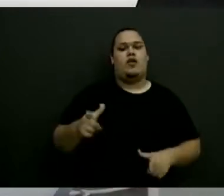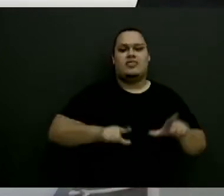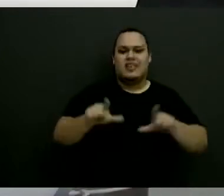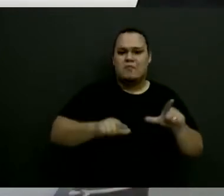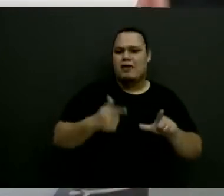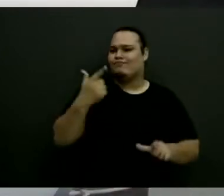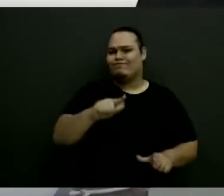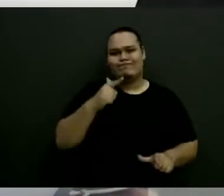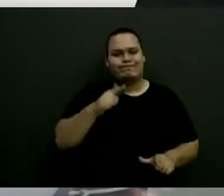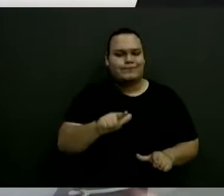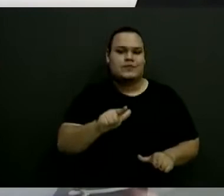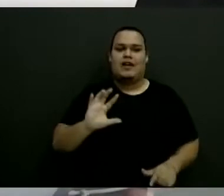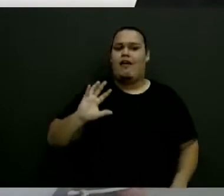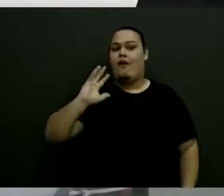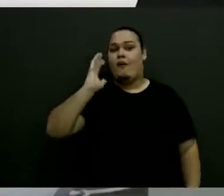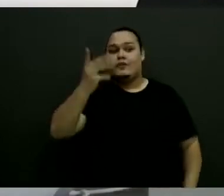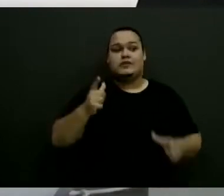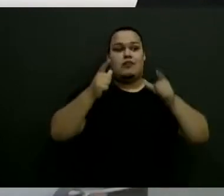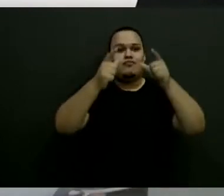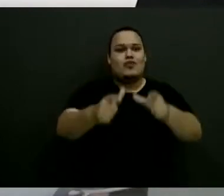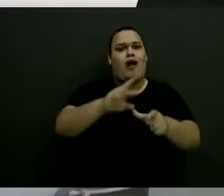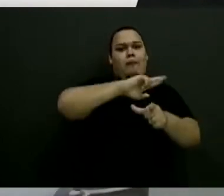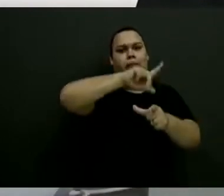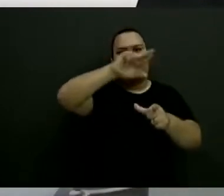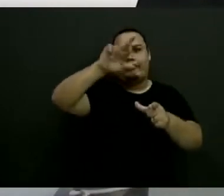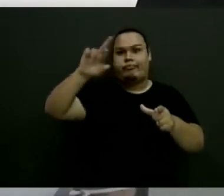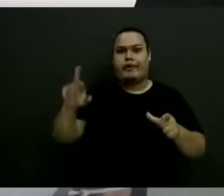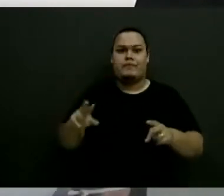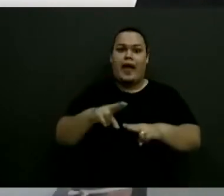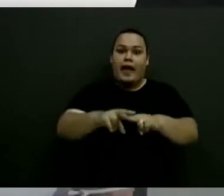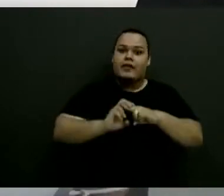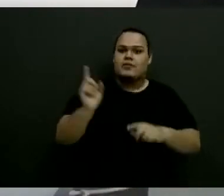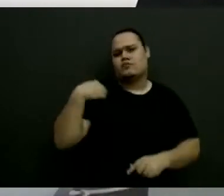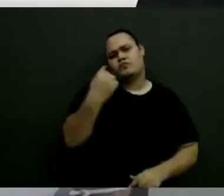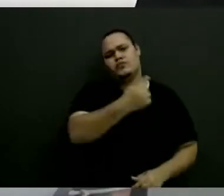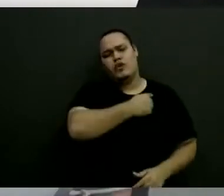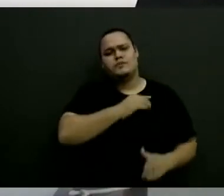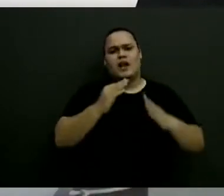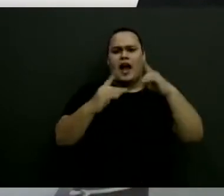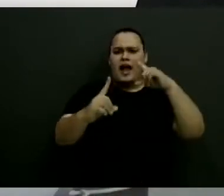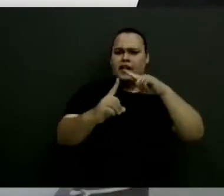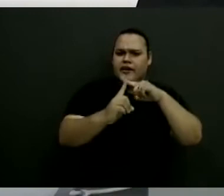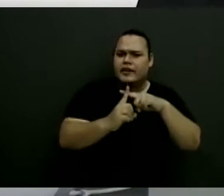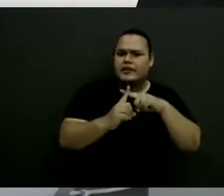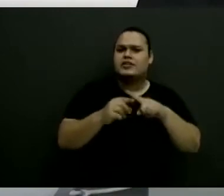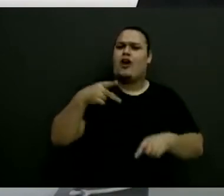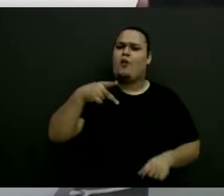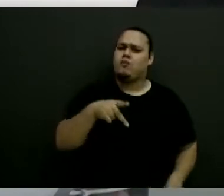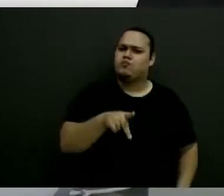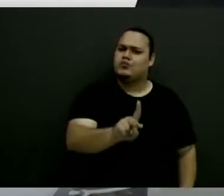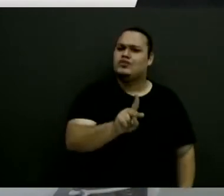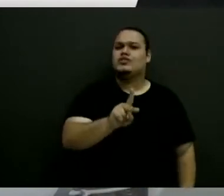geral, né? Isso é no mundo inteiro. Todavia, nós estamos mantendo, a igreja está se mantendo, porque as pessoas estão